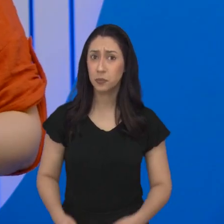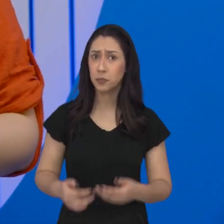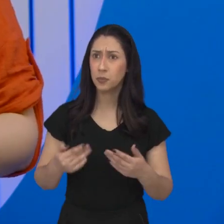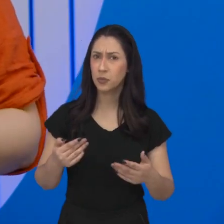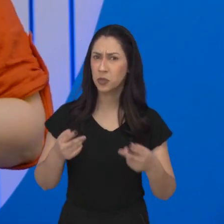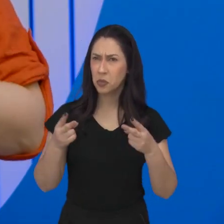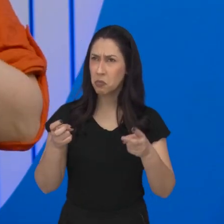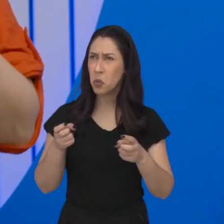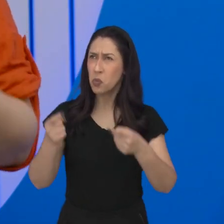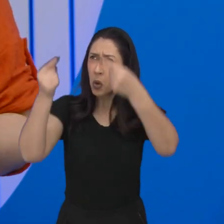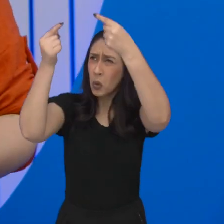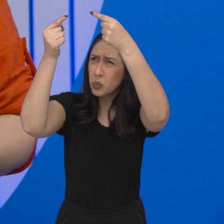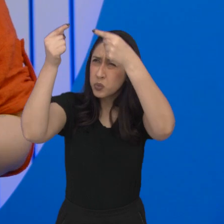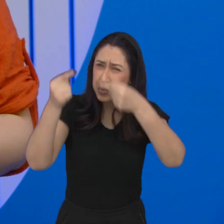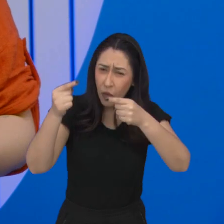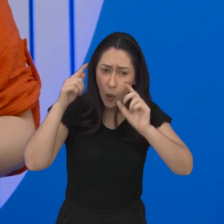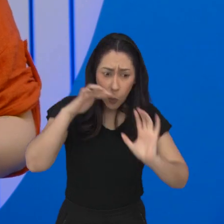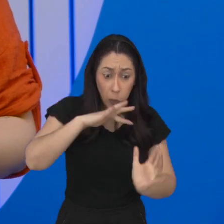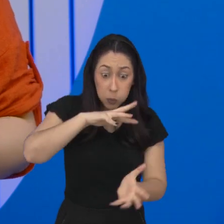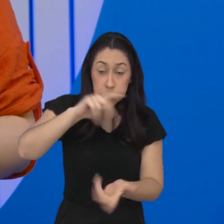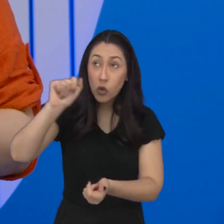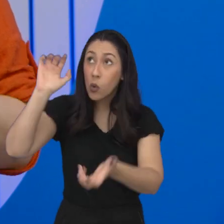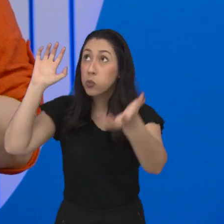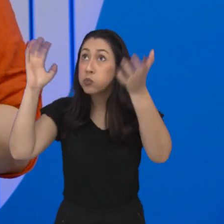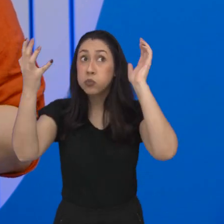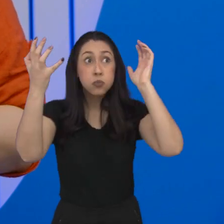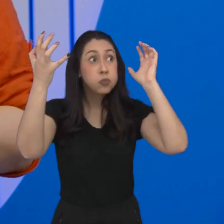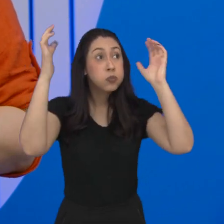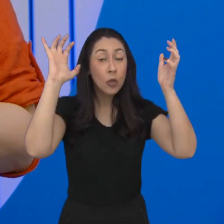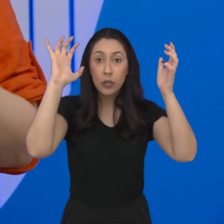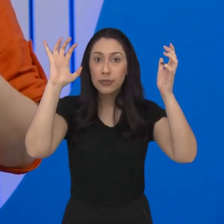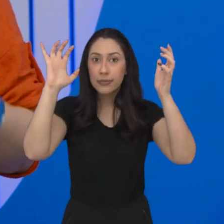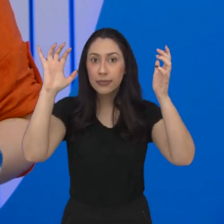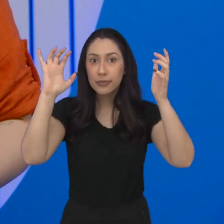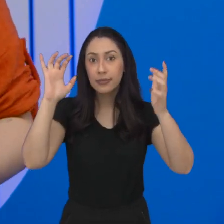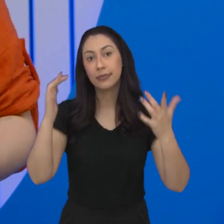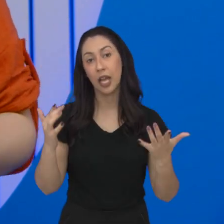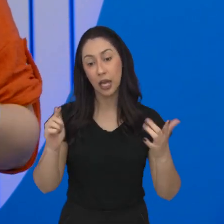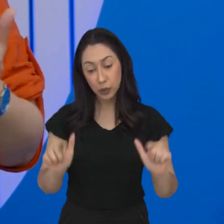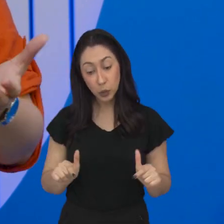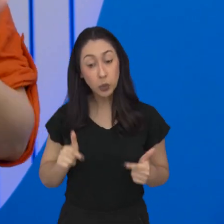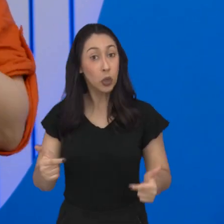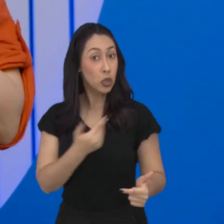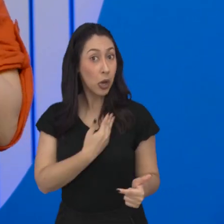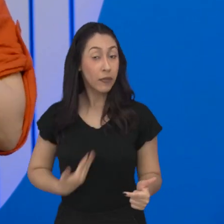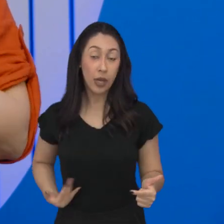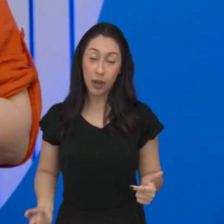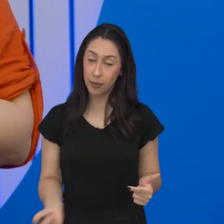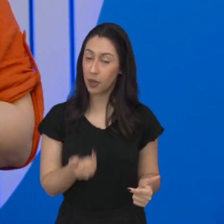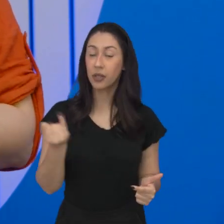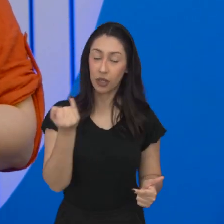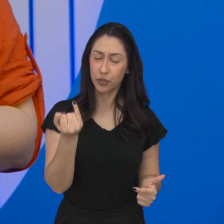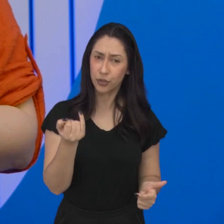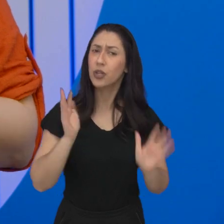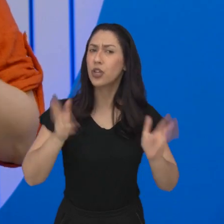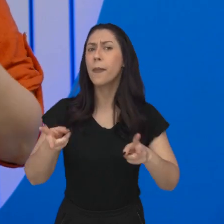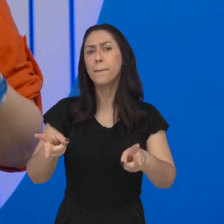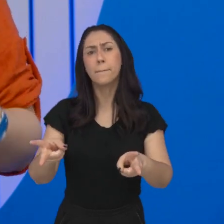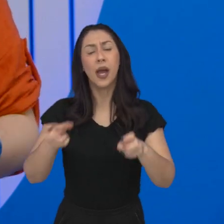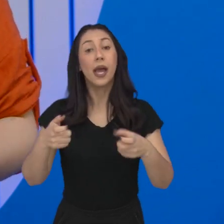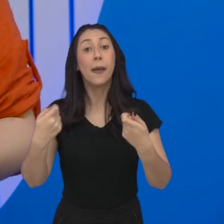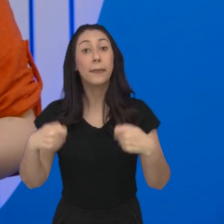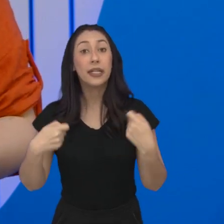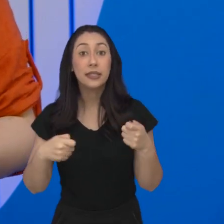Diante de um desafio global como as mudanças climáticas, o trabalho do poder público é indispensável. Como nós vimos até aqui, ele estabelece as